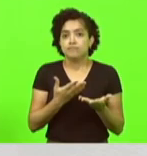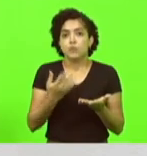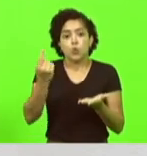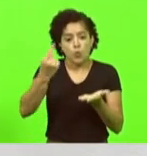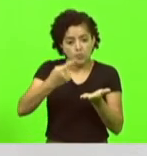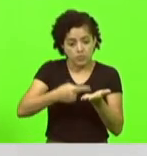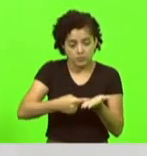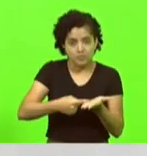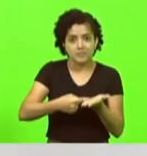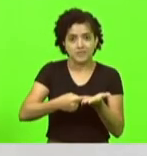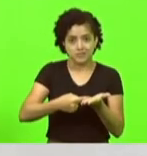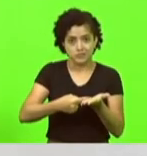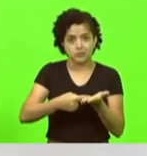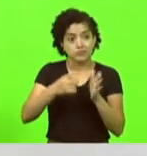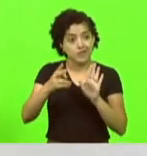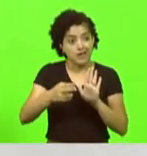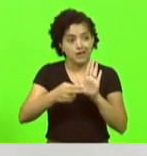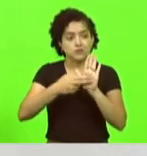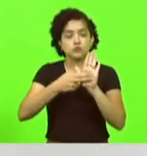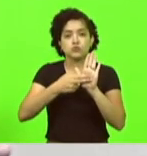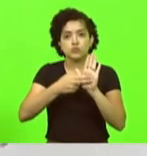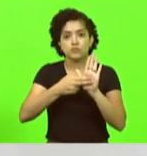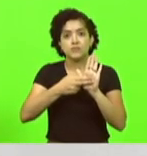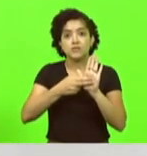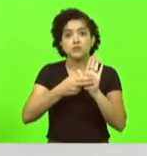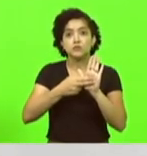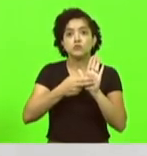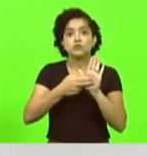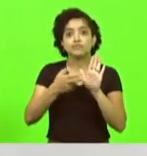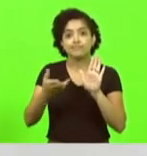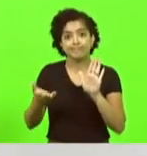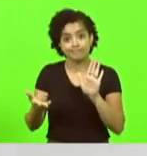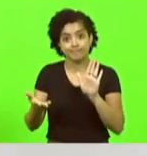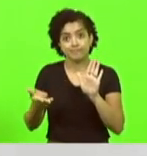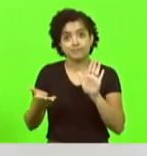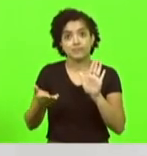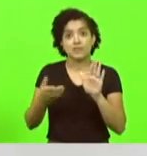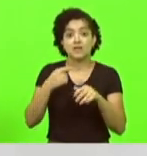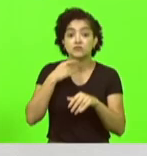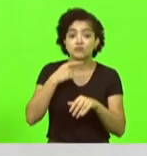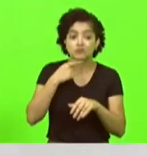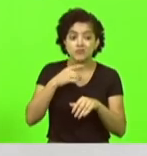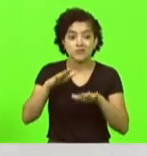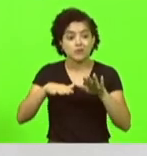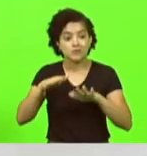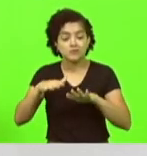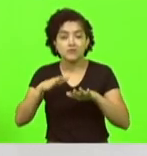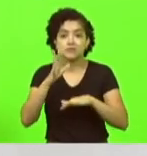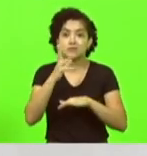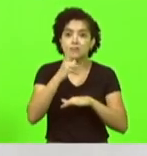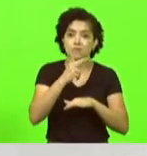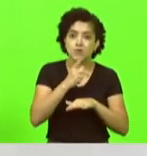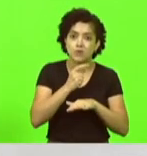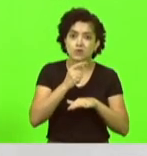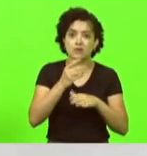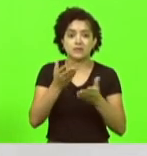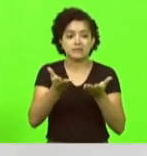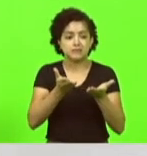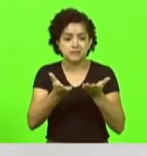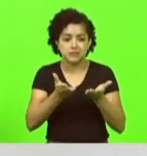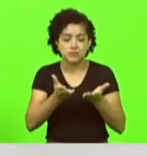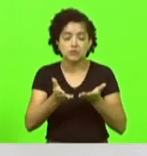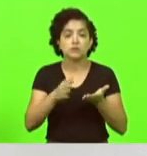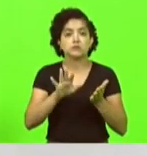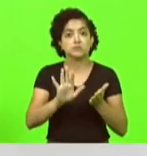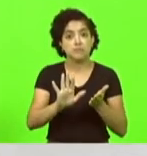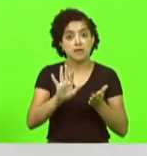compromissos também assumido com todos os pares aqui da casa nós não conseguimos efetivar pela morosidade dos processos licitatórios mas digo a